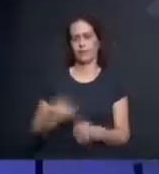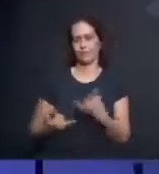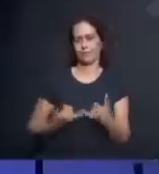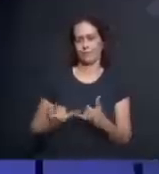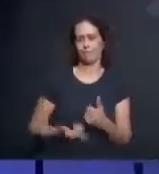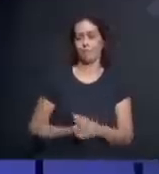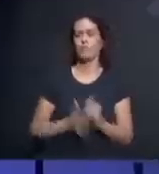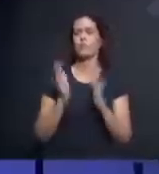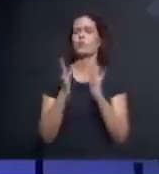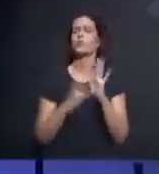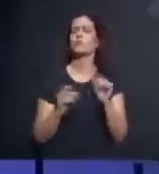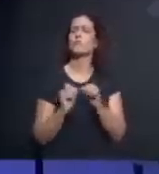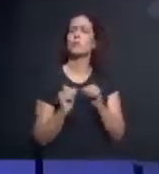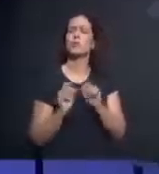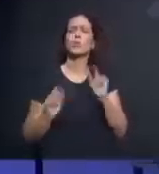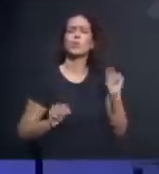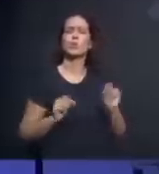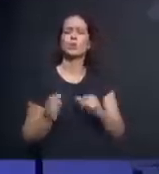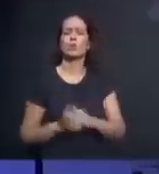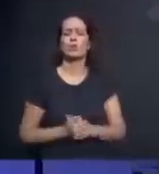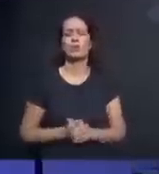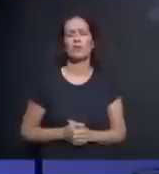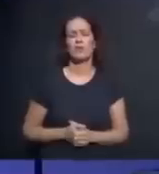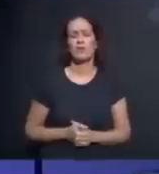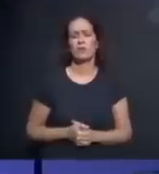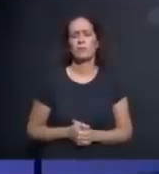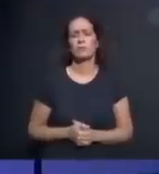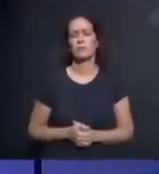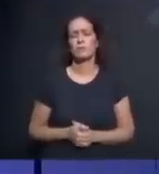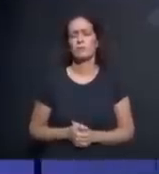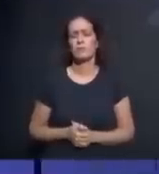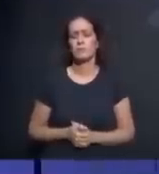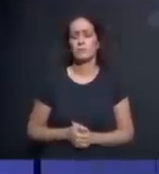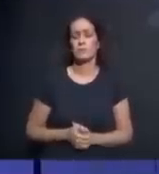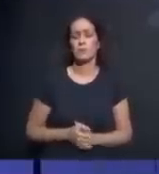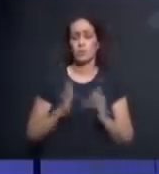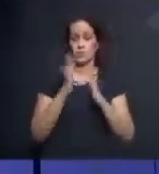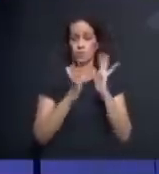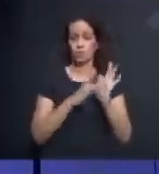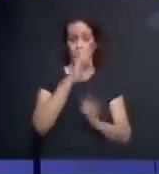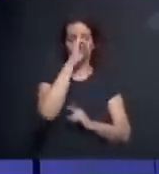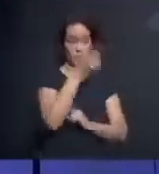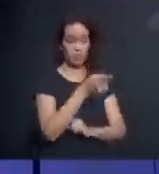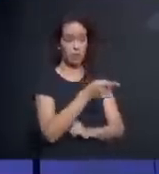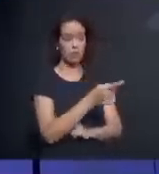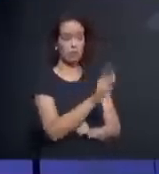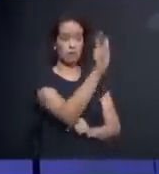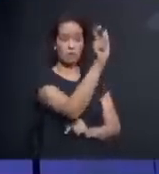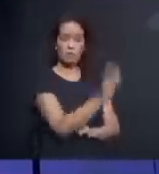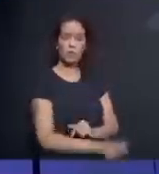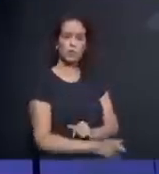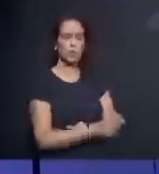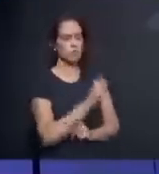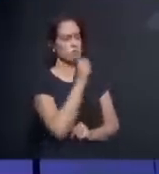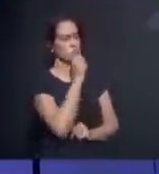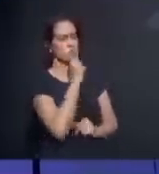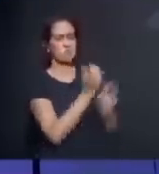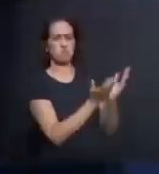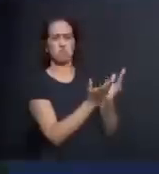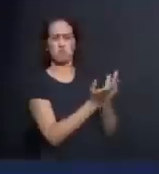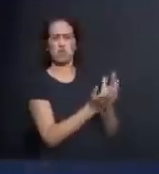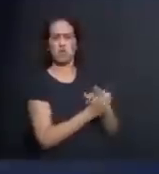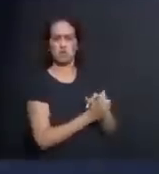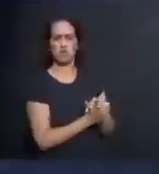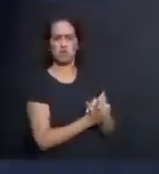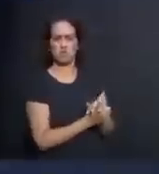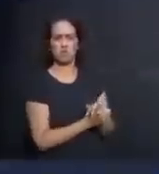Sabe o que Jesus está fazendo? Ai, Senhor, ele está mandando um não crente vir falar com a gente. Para um não crente na sua frente e fala assim: